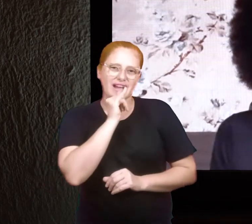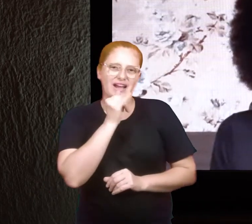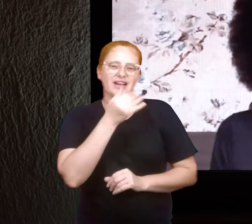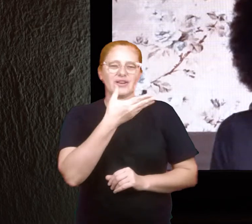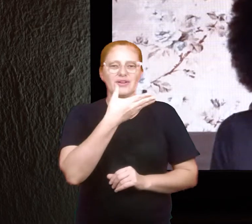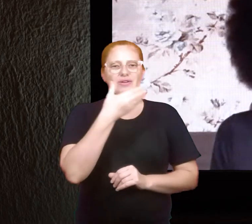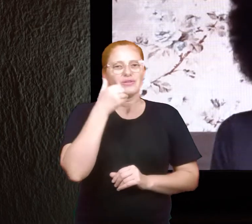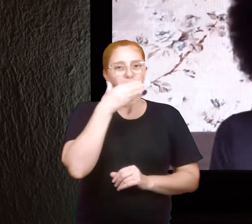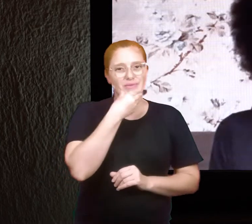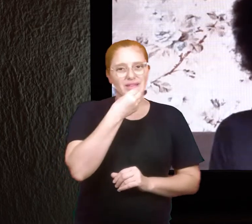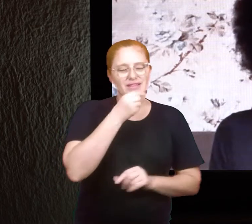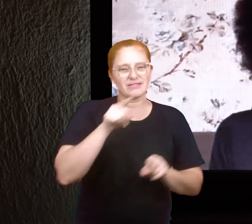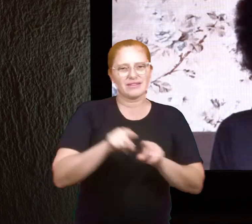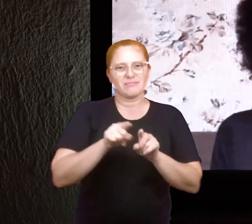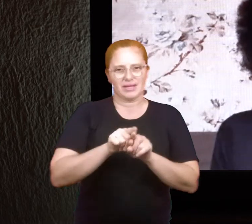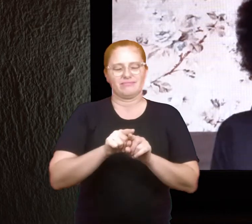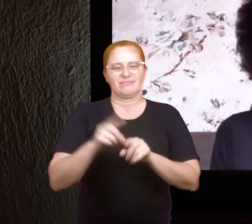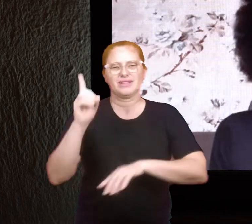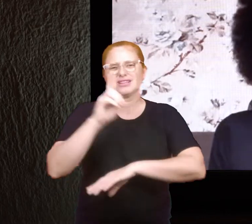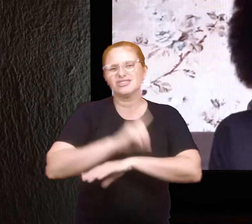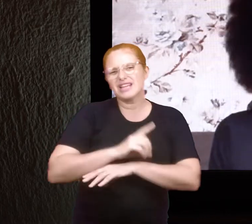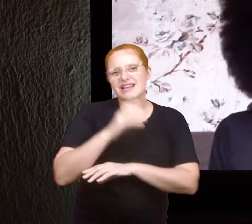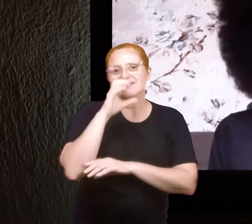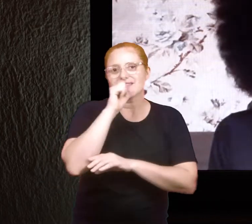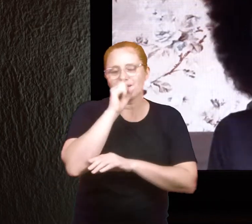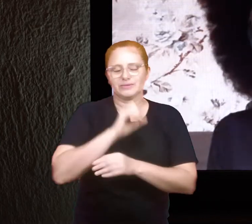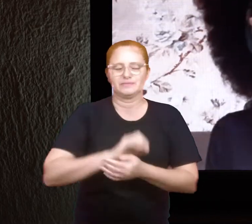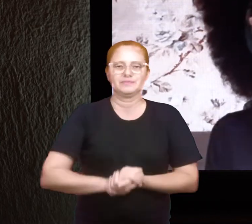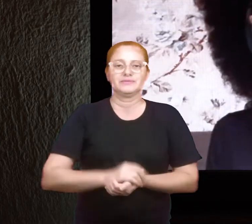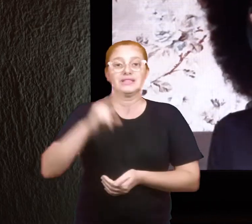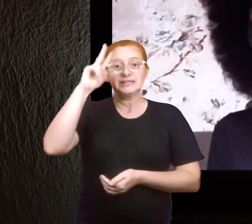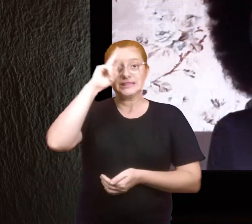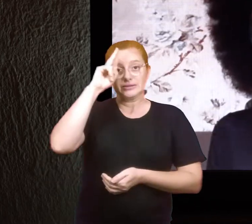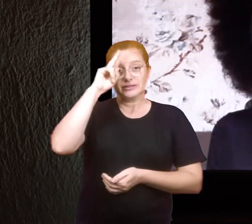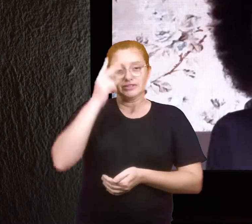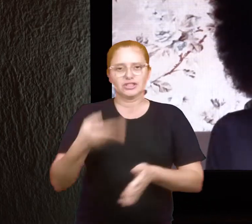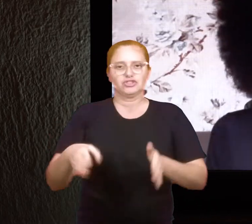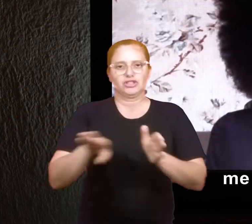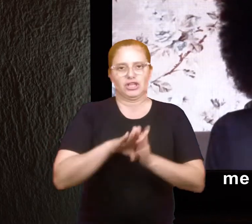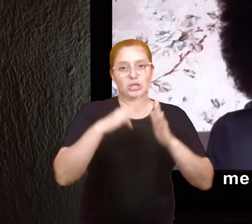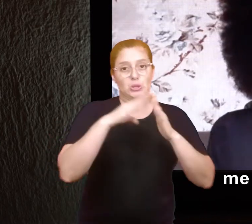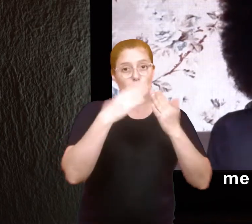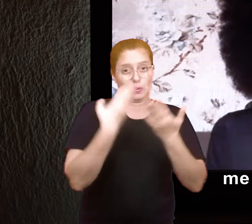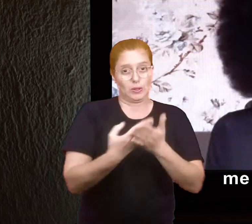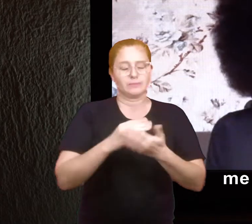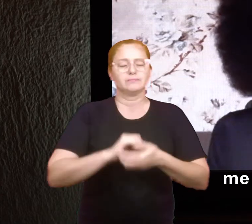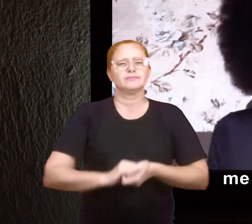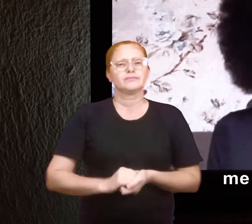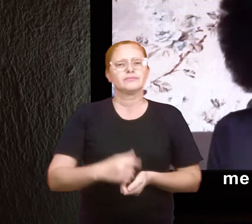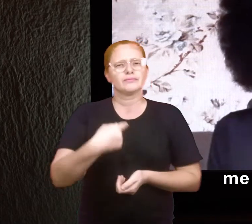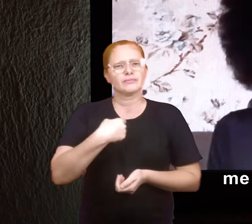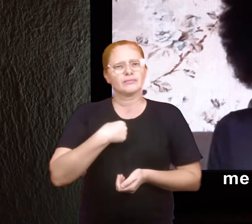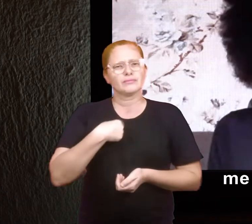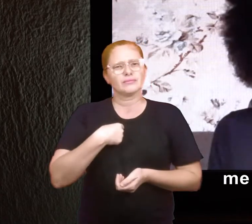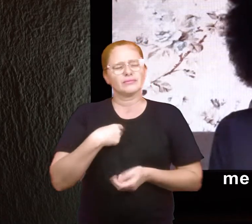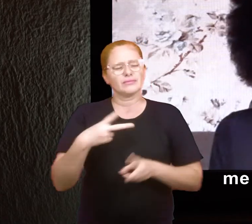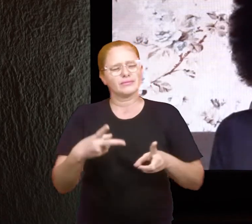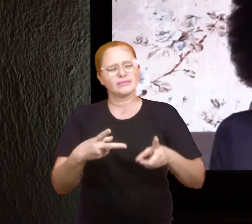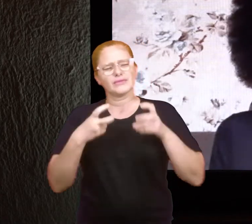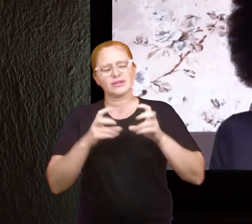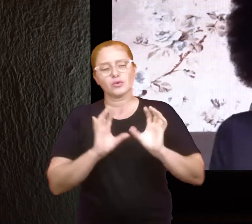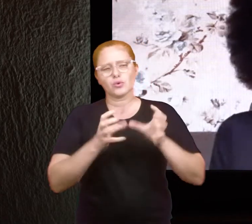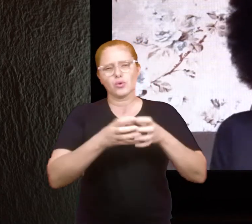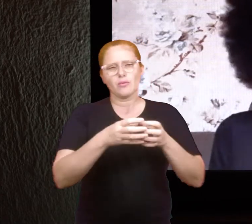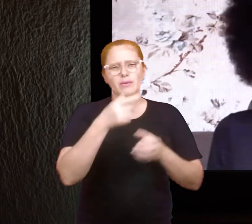foi no sábado. Na segunda-feira, quando eu cheguei na escola, eu me deparei com um grupo de